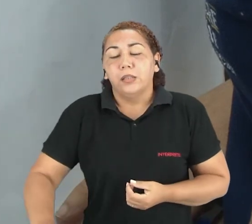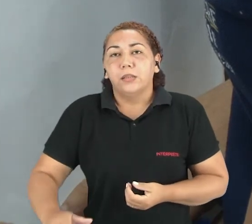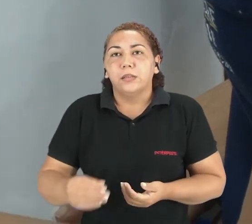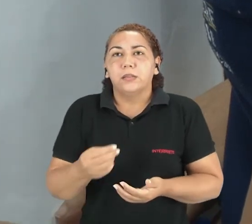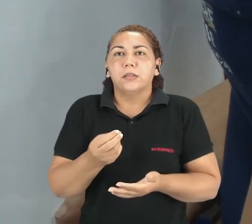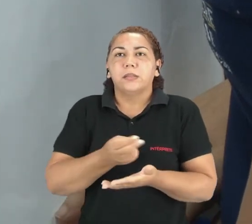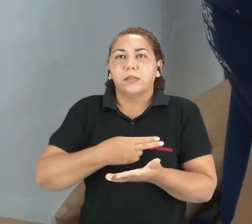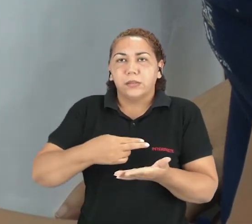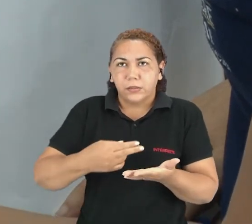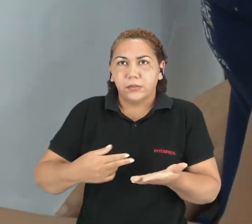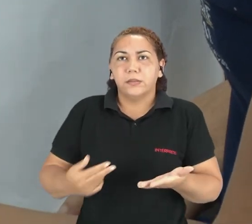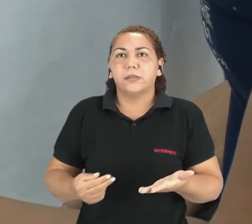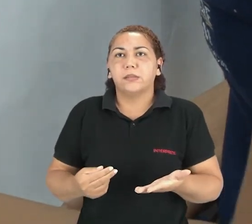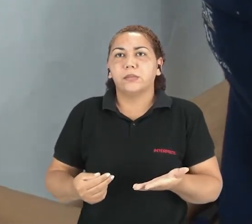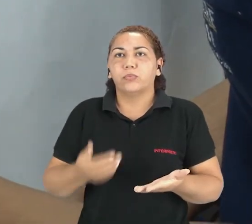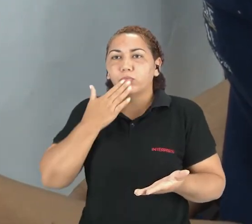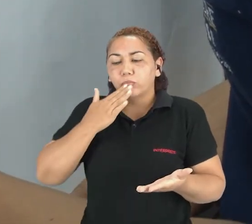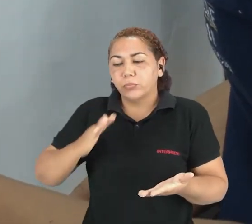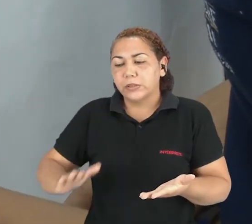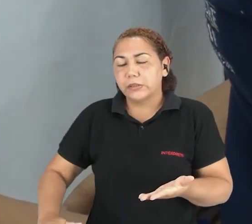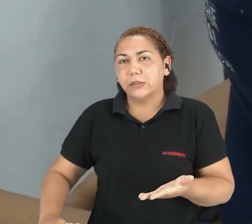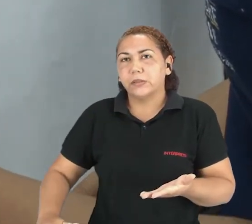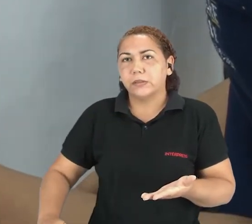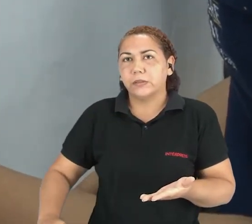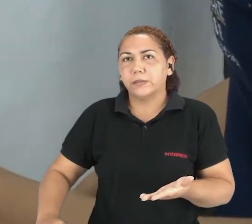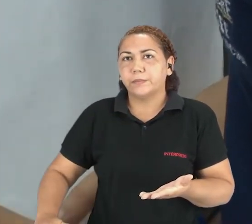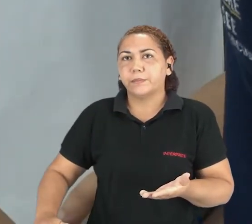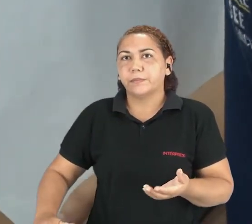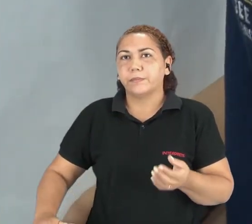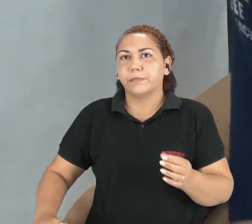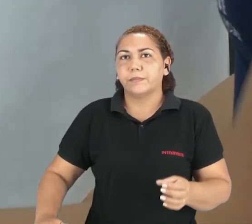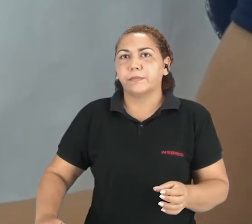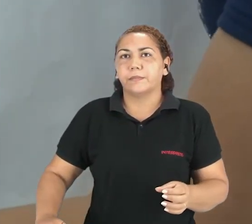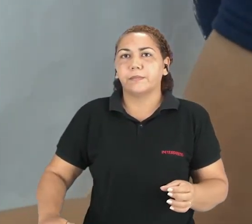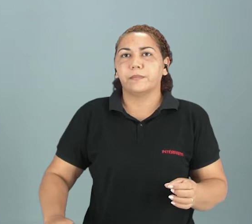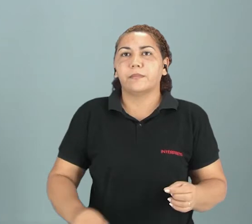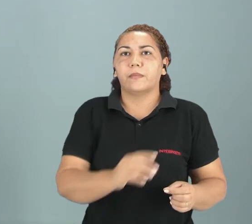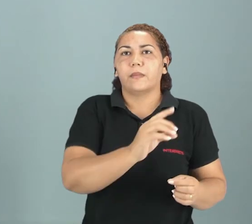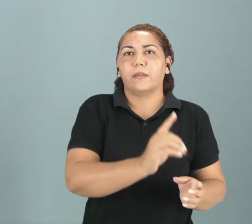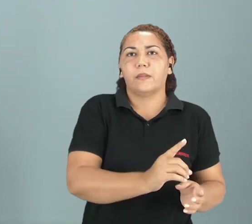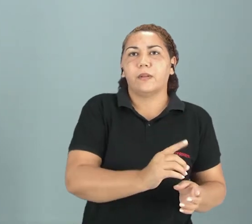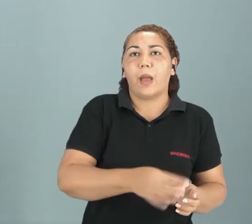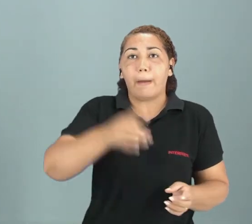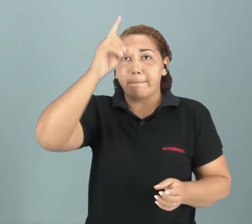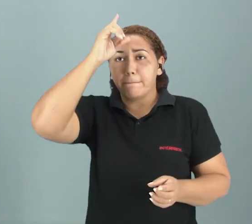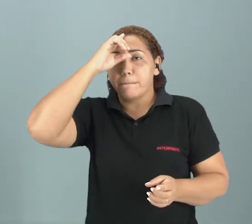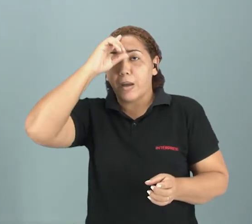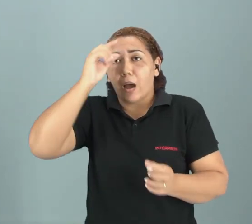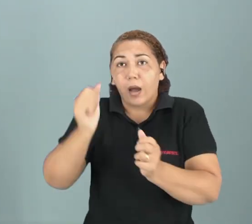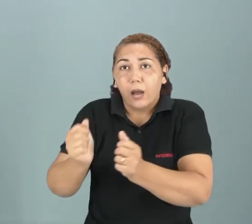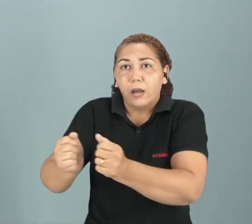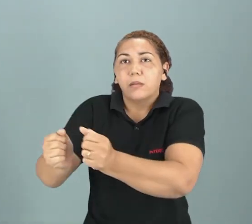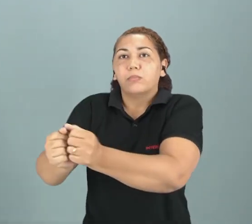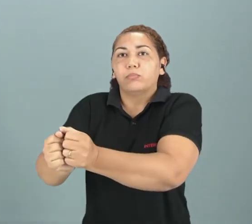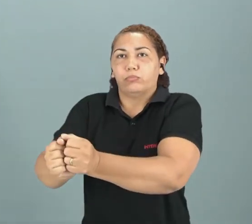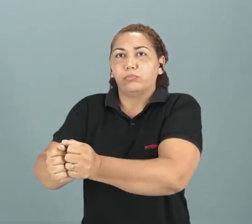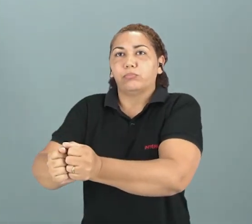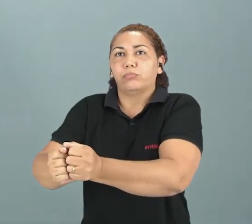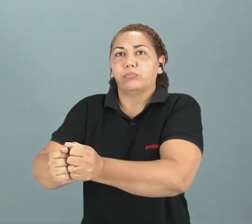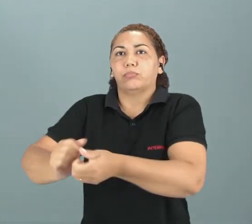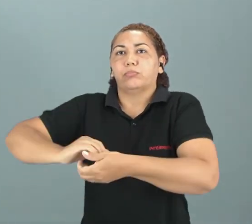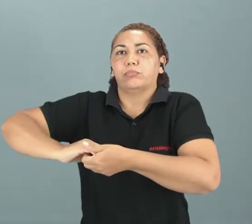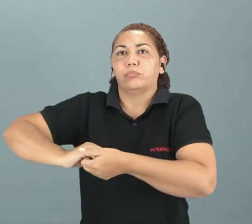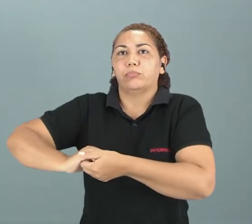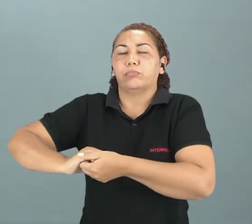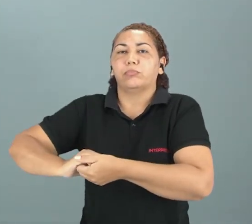lado desse adulto. Ele pegando na mão dele e saindo daqui, ó. Aí ele colocou